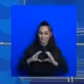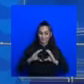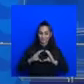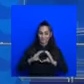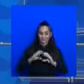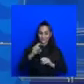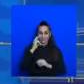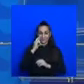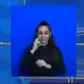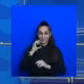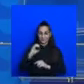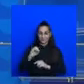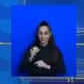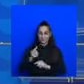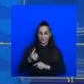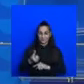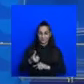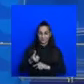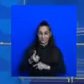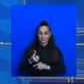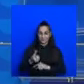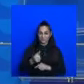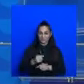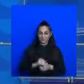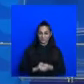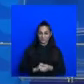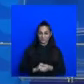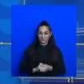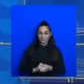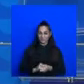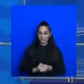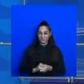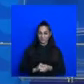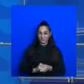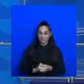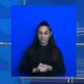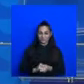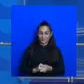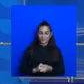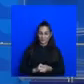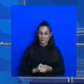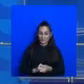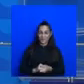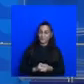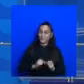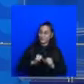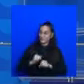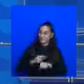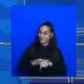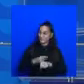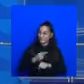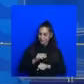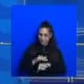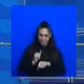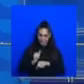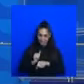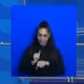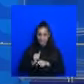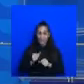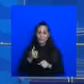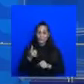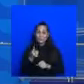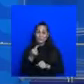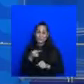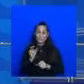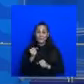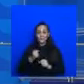Bola rosa, 06. Rosa, 06. E pode ser agora, hein? Vamos chamar o